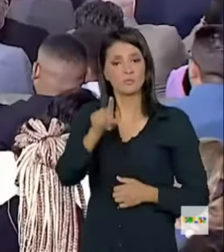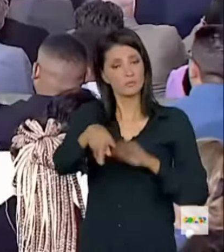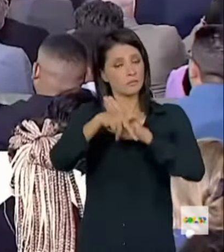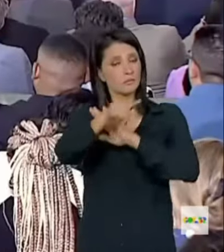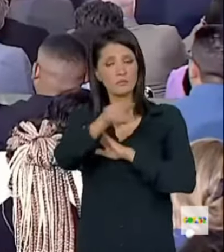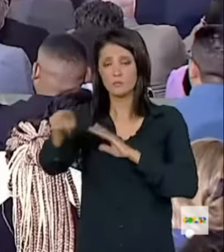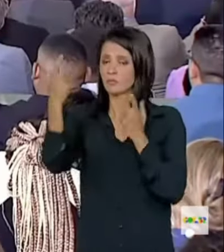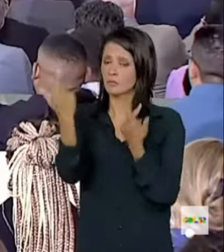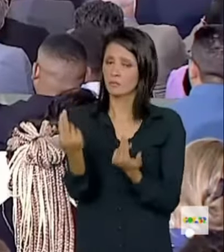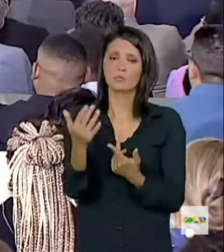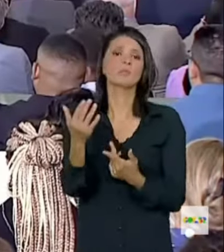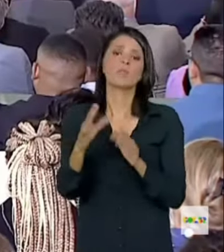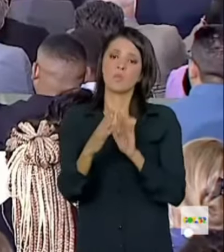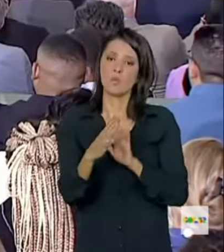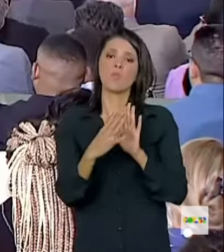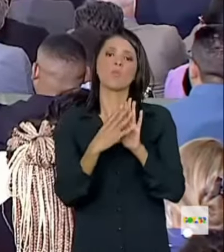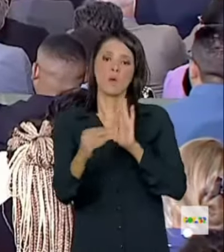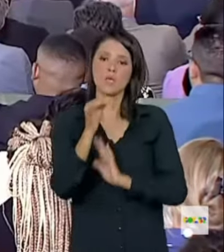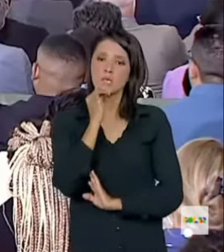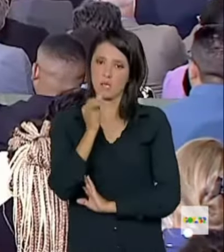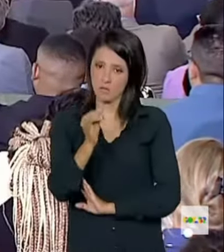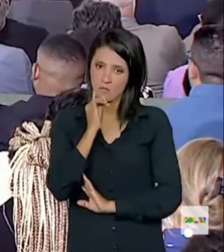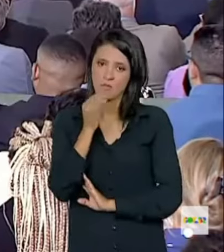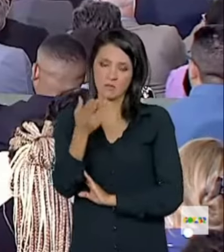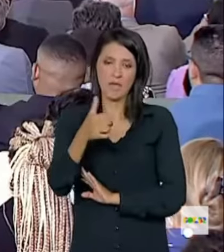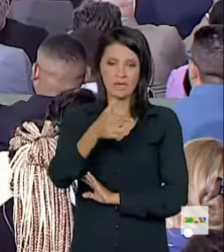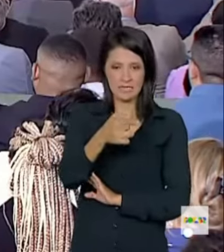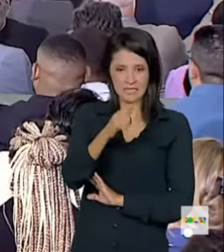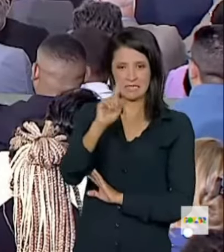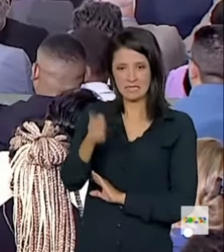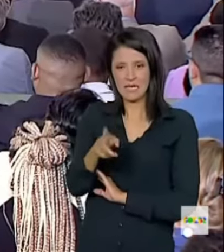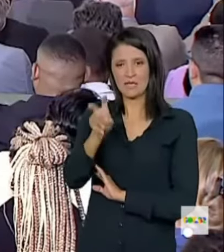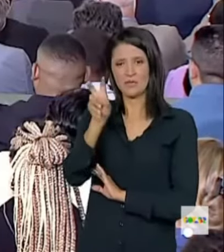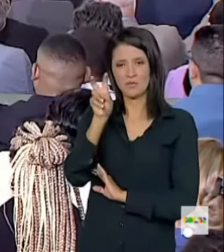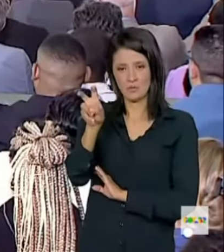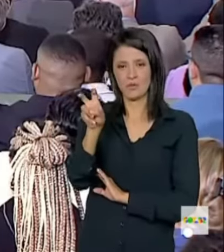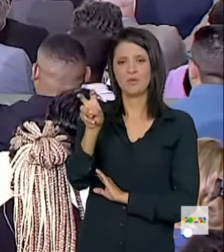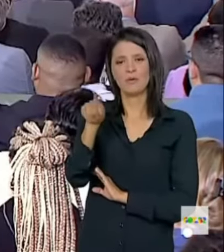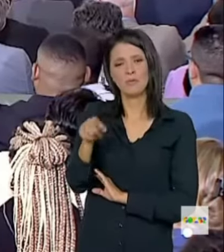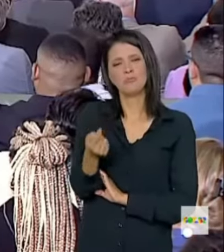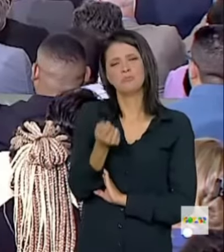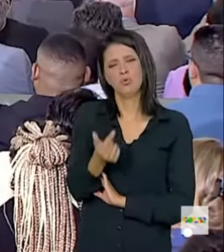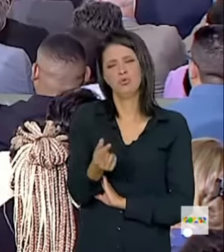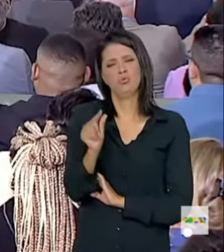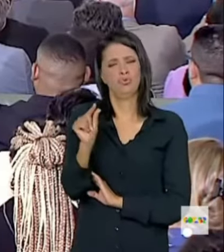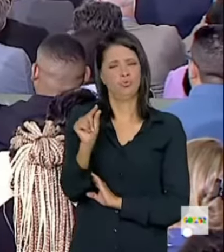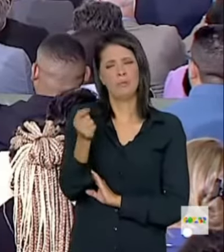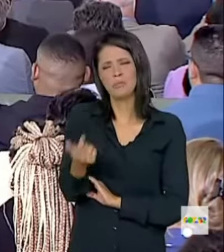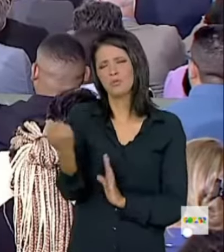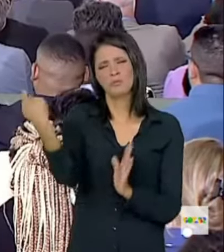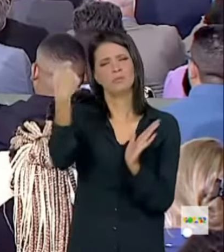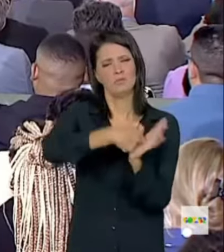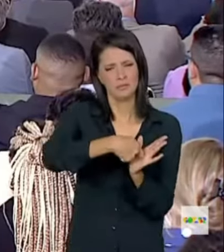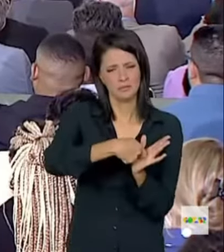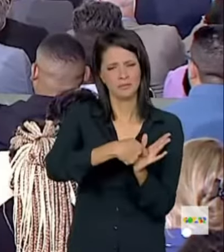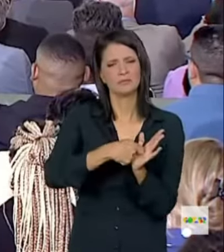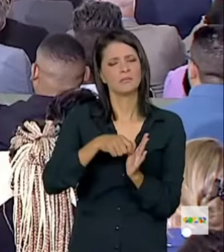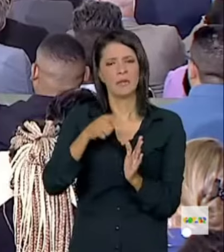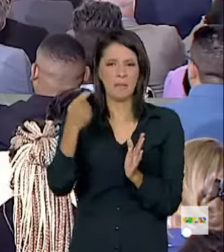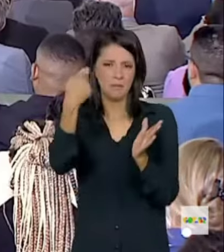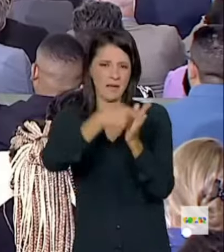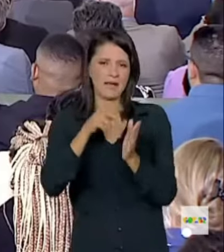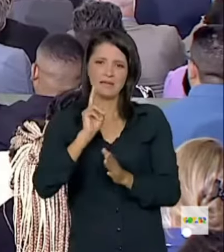vocês. Sabe, 7,5 é uma coisa muito pequena para a gente pagar. Para pagar sempre é